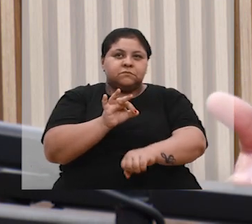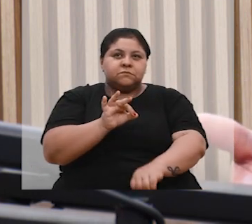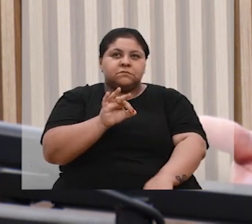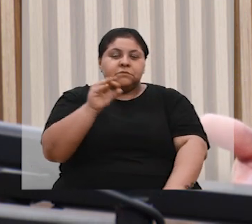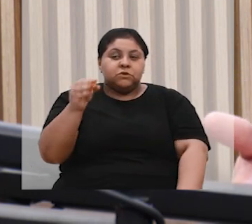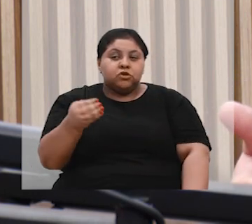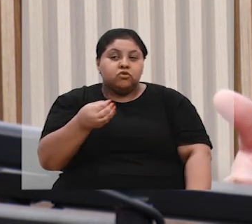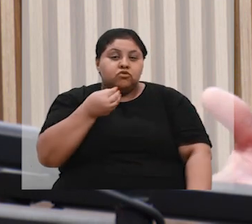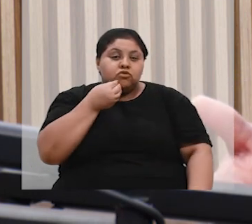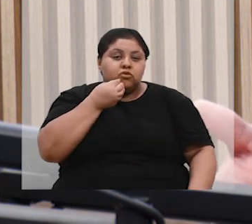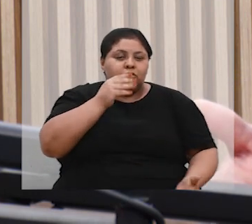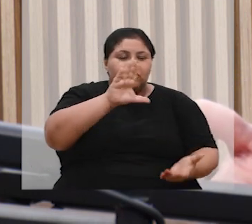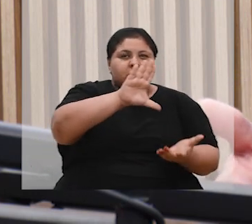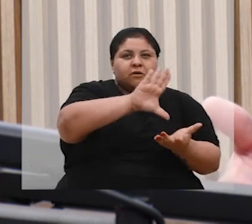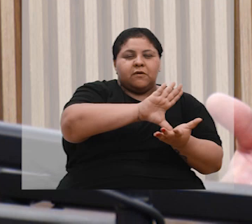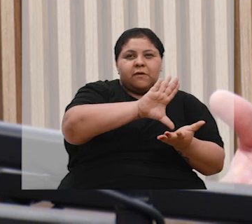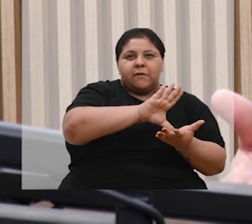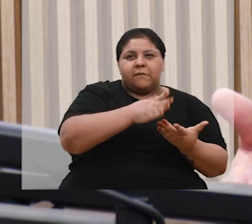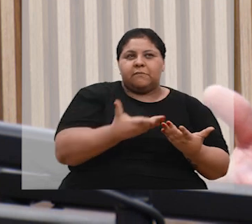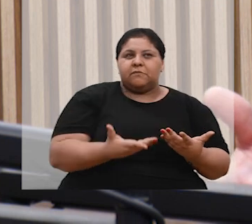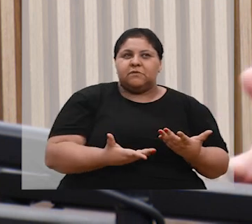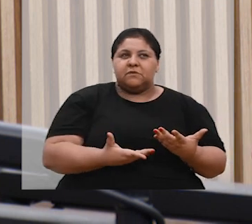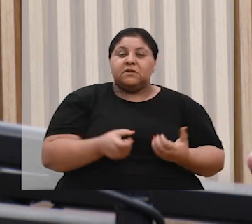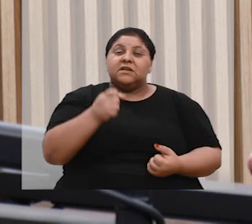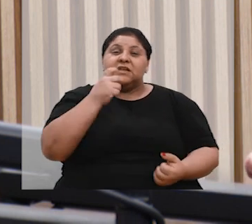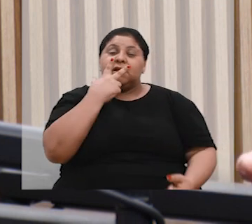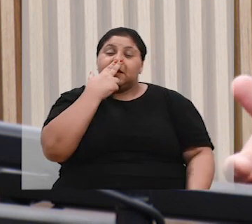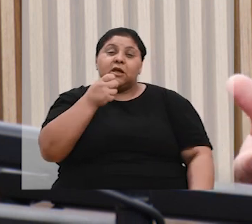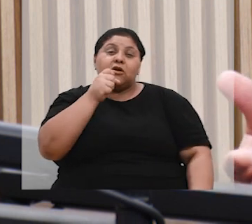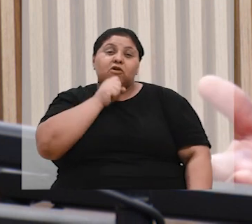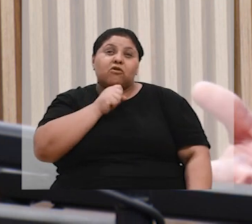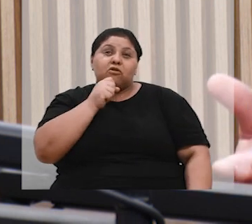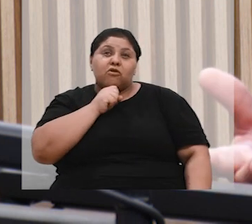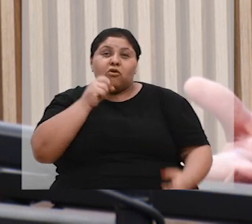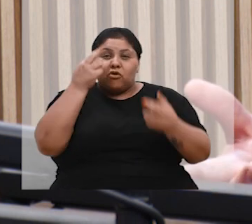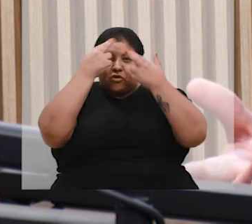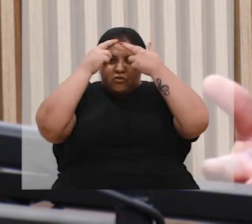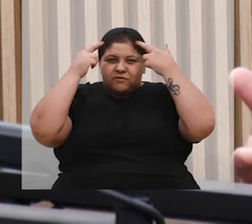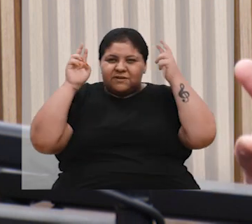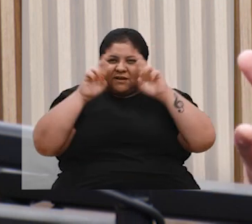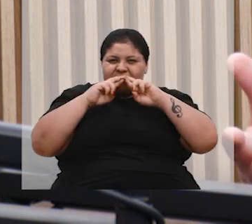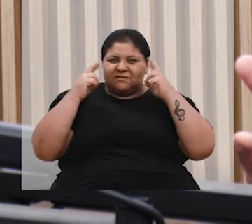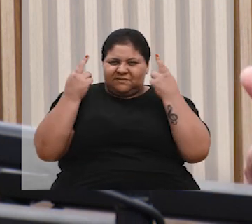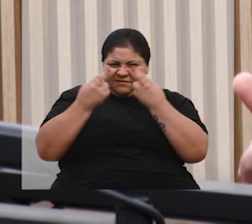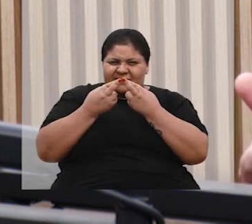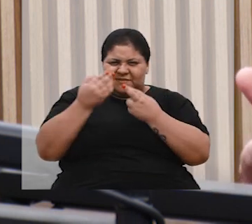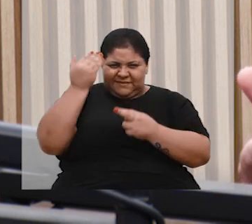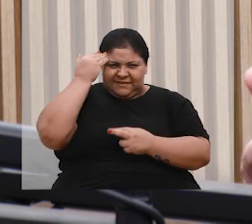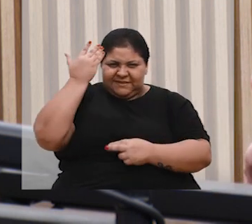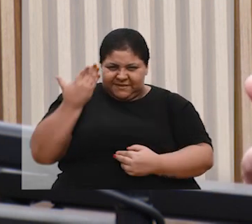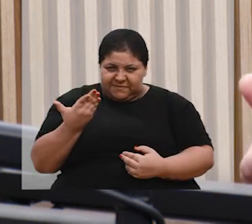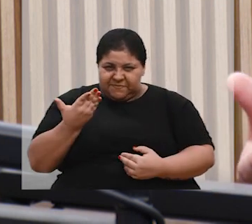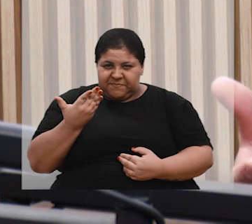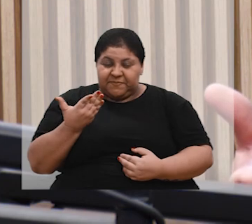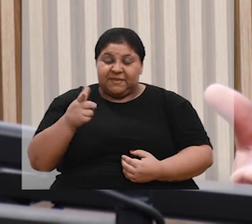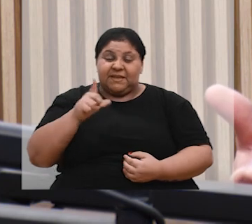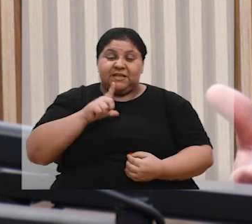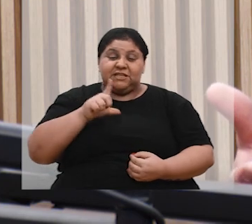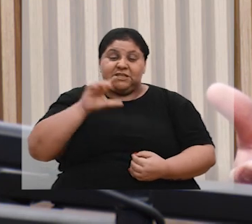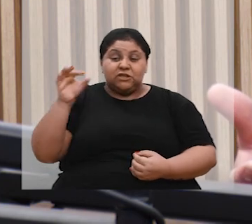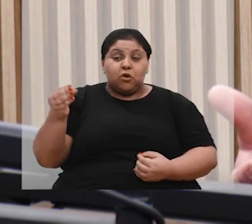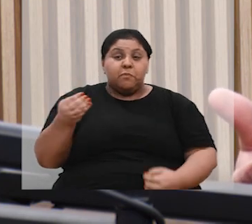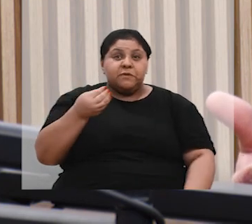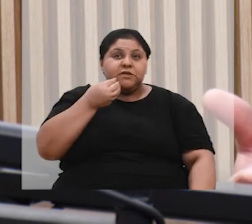intenção de que aquela praça fosse como as antigas praças onde os gregos se reuniam, as ágoras que eles chamavam. Então havia